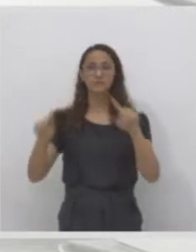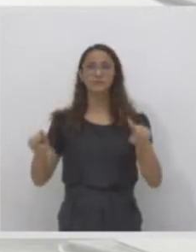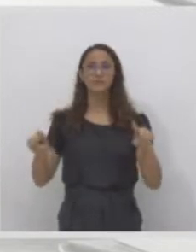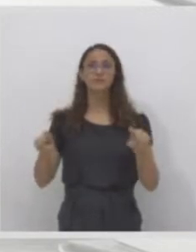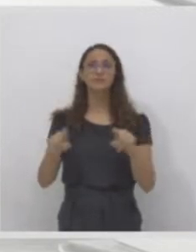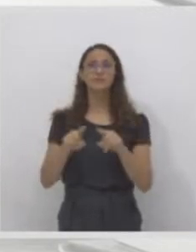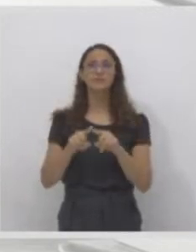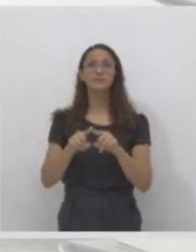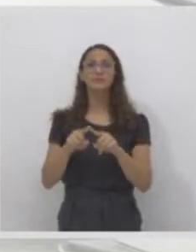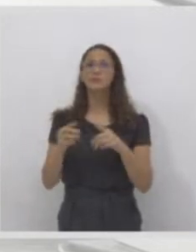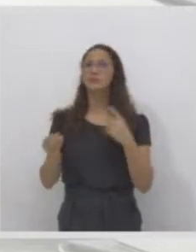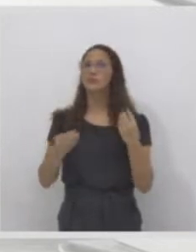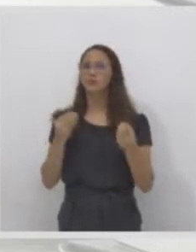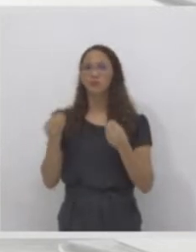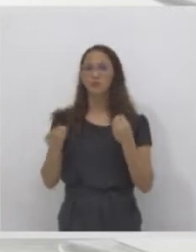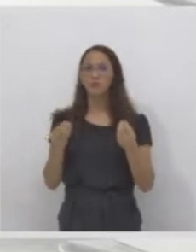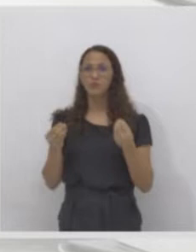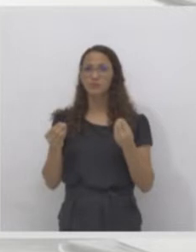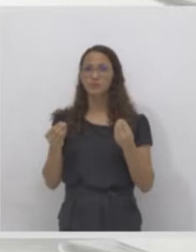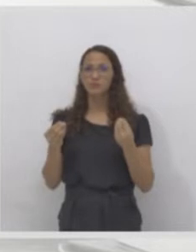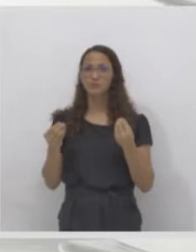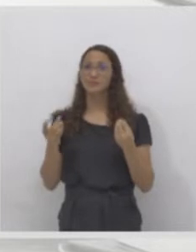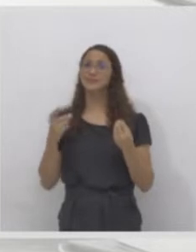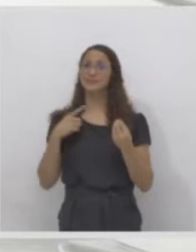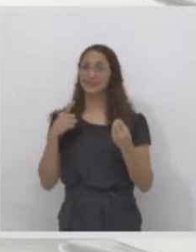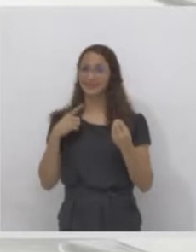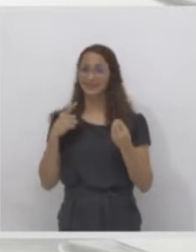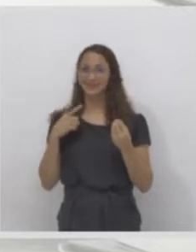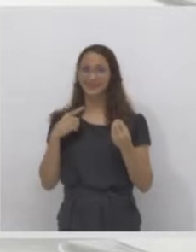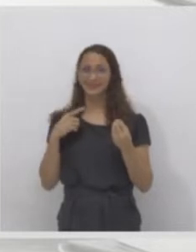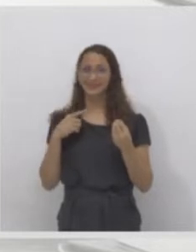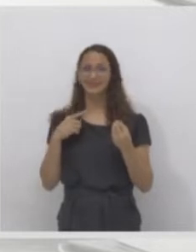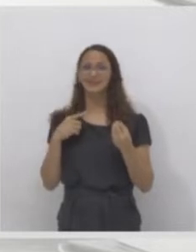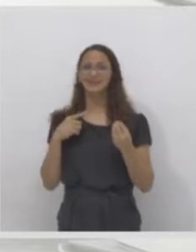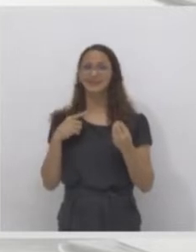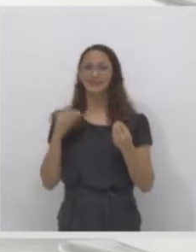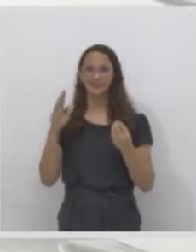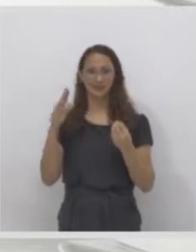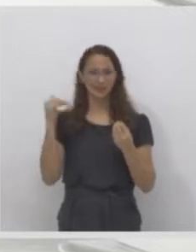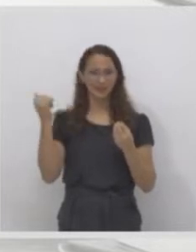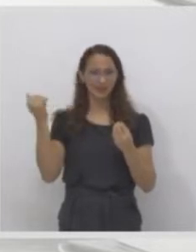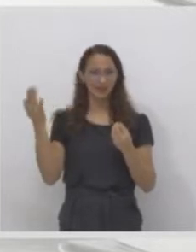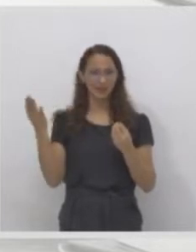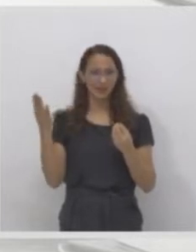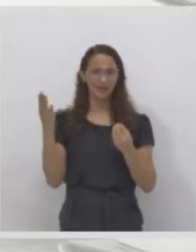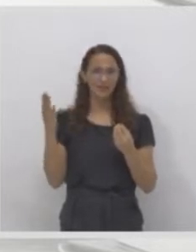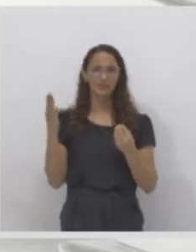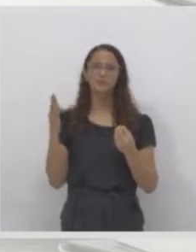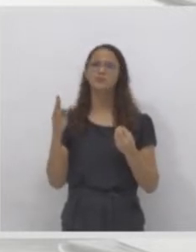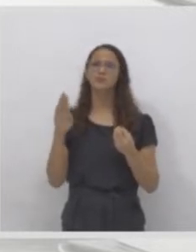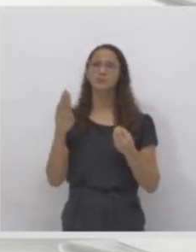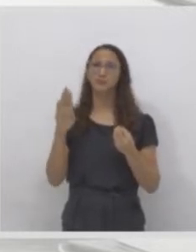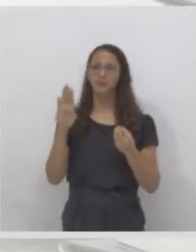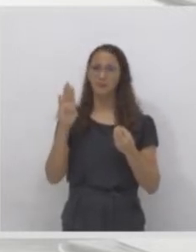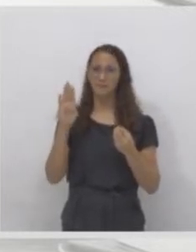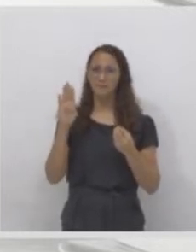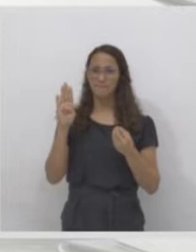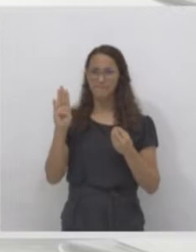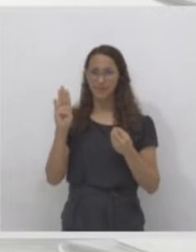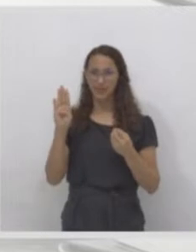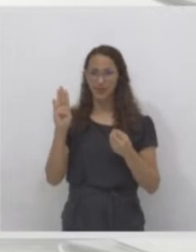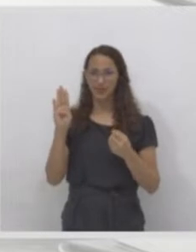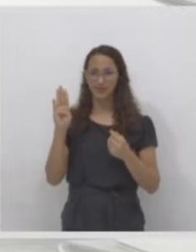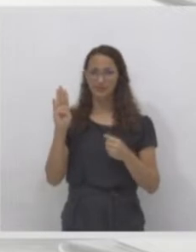1, ele é um triângulo que tem, aqui olha, nesse lado representado a medida pela letra